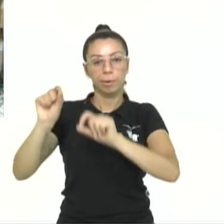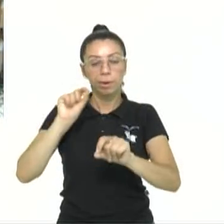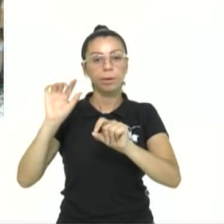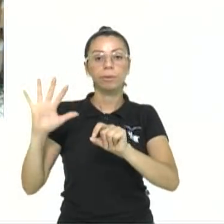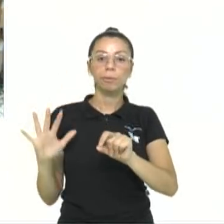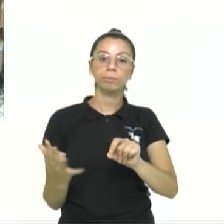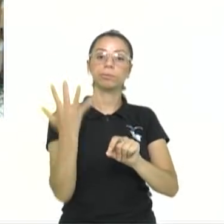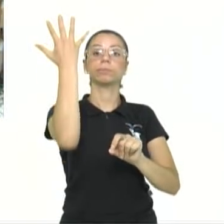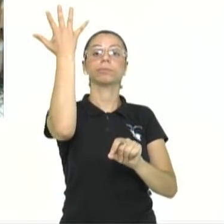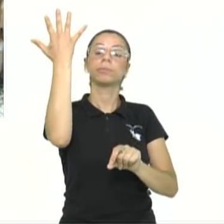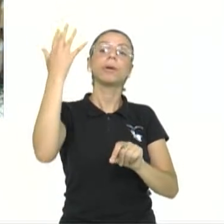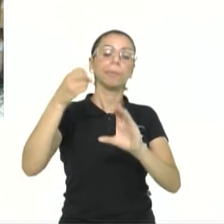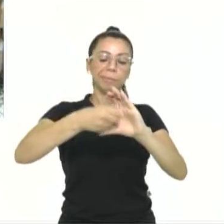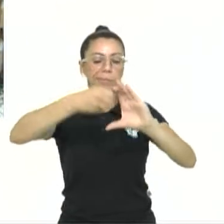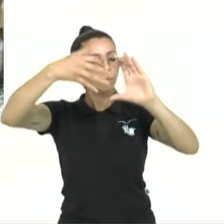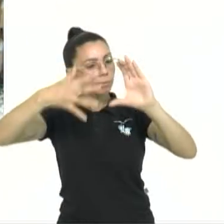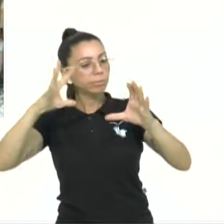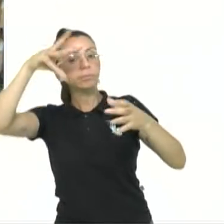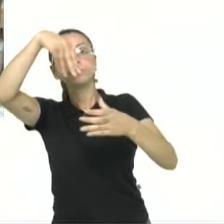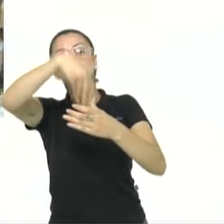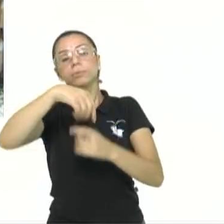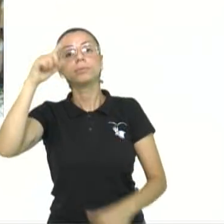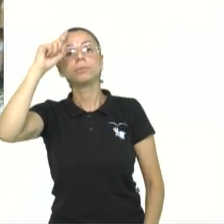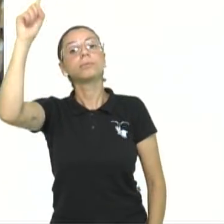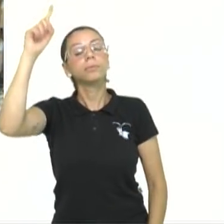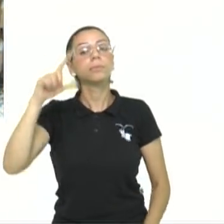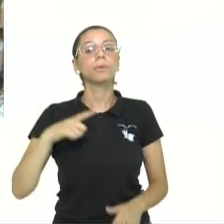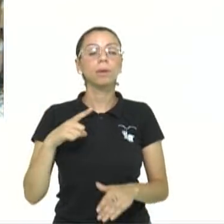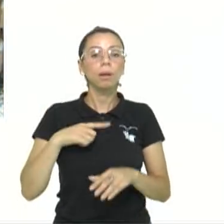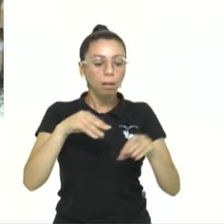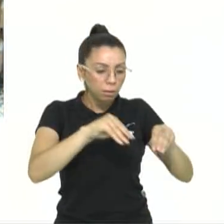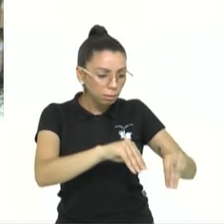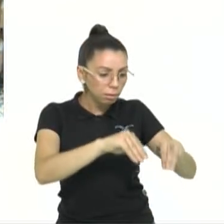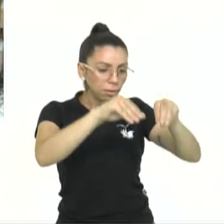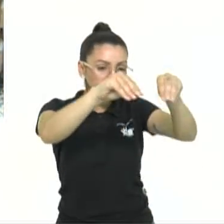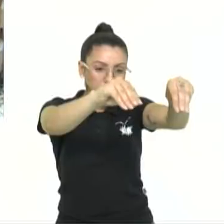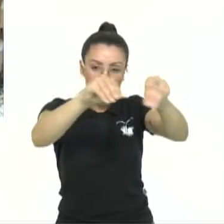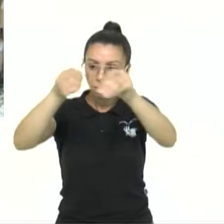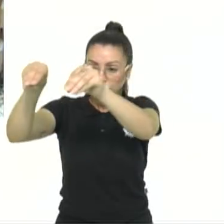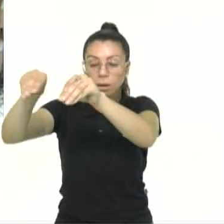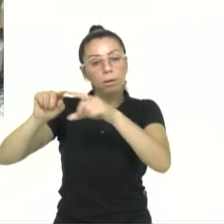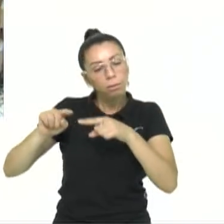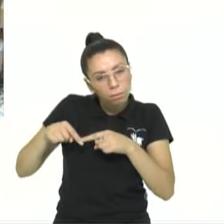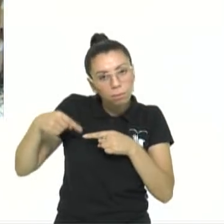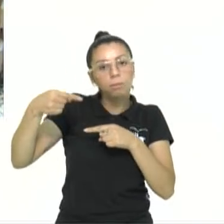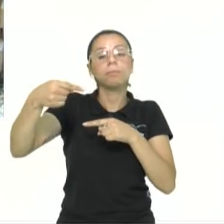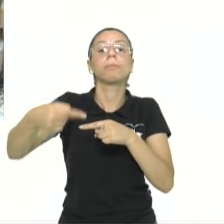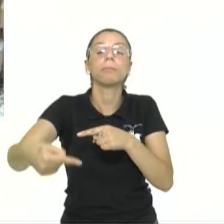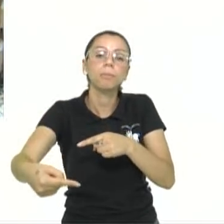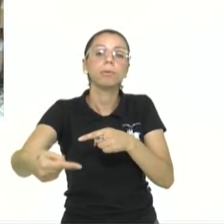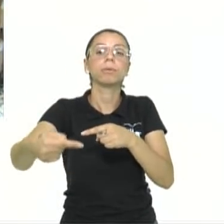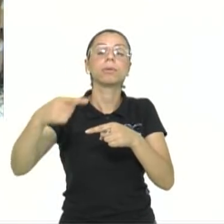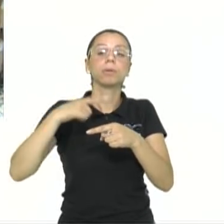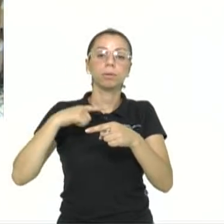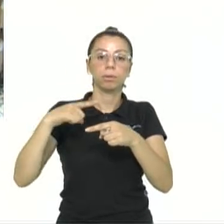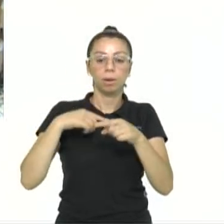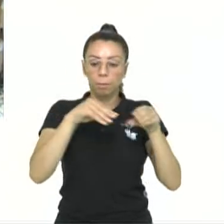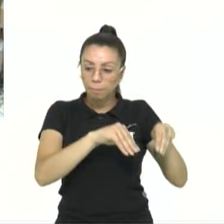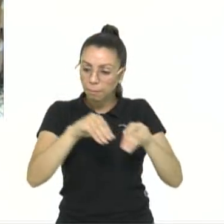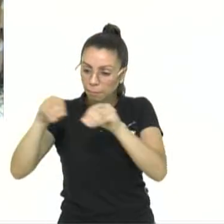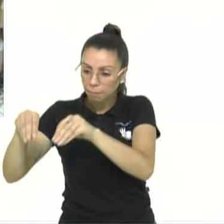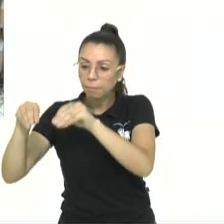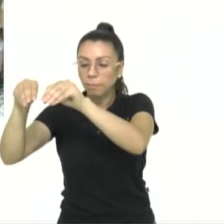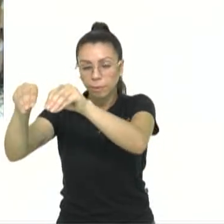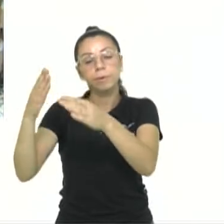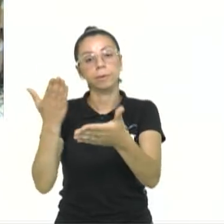fenômeno como uma característica dentro daquela ideia de migrações, que depois, mais tarde, a gente vai ter as migrações, como